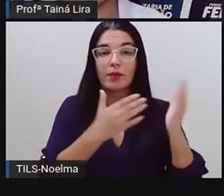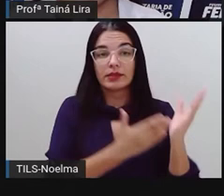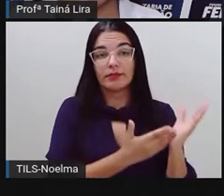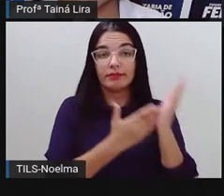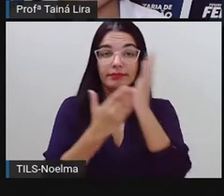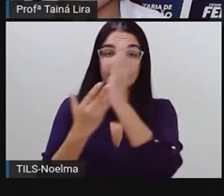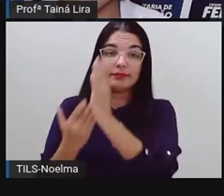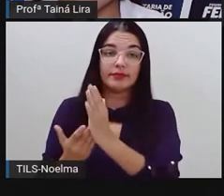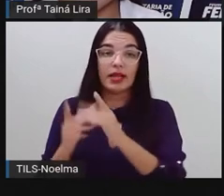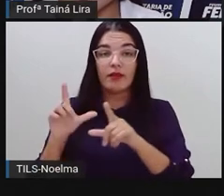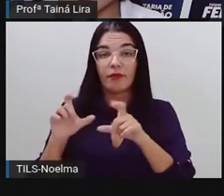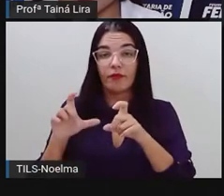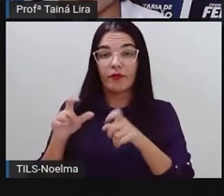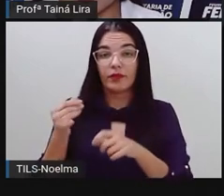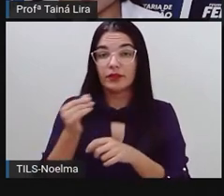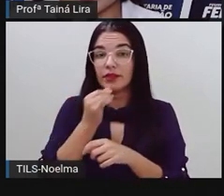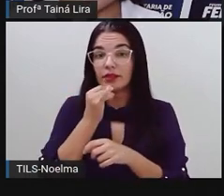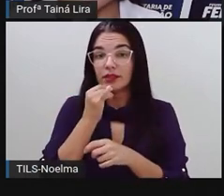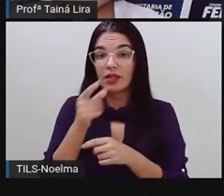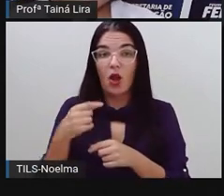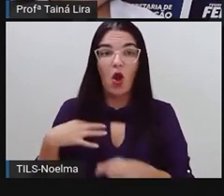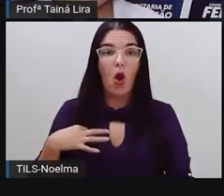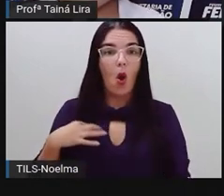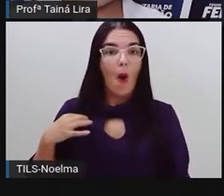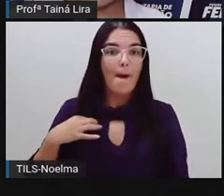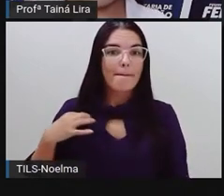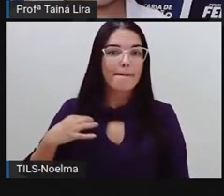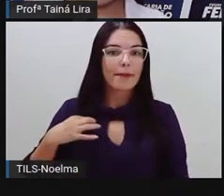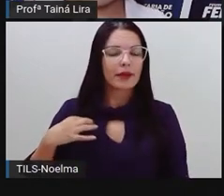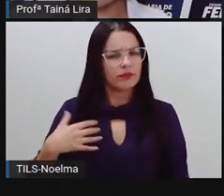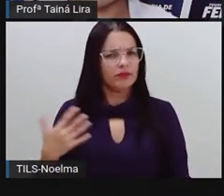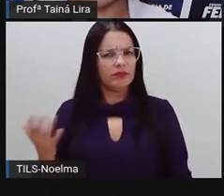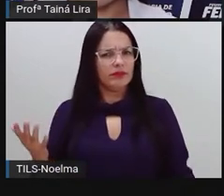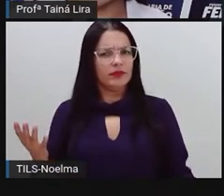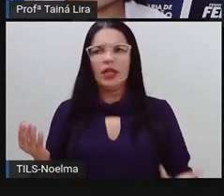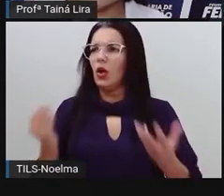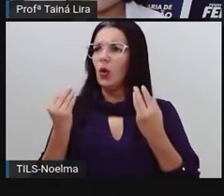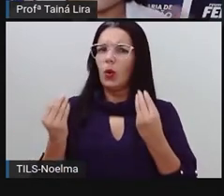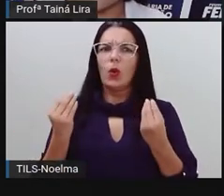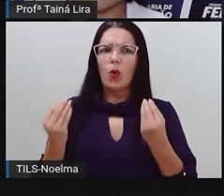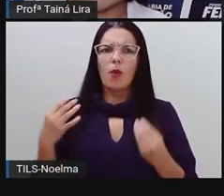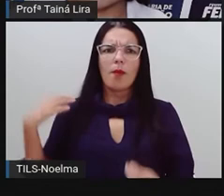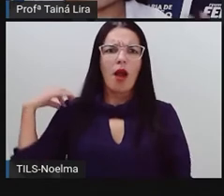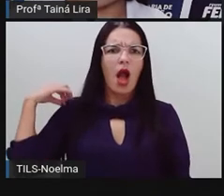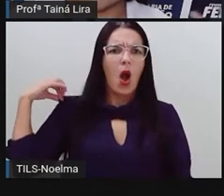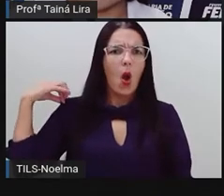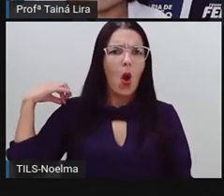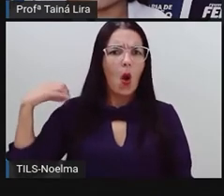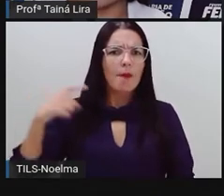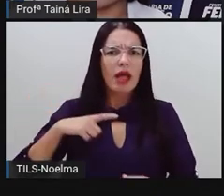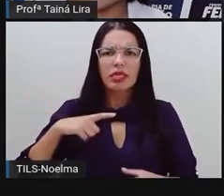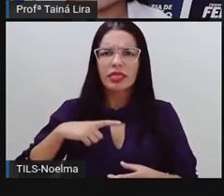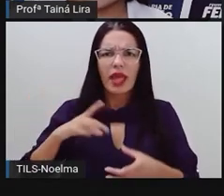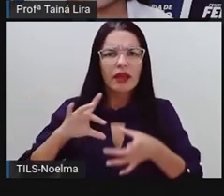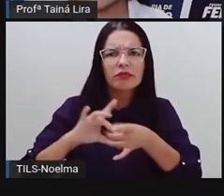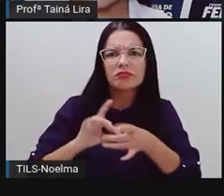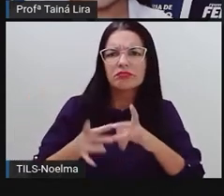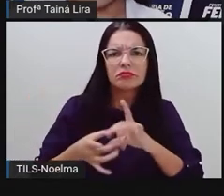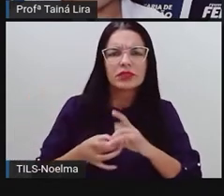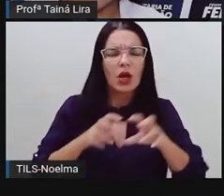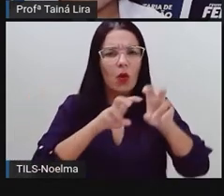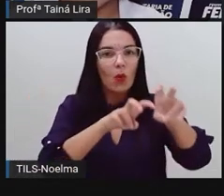urbana então por exemplo aqui é o roupa E aí você pode me falar o pro mas o que que a roupa tem a ver com o campo